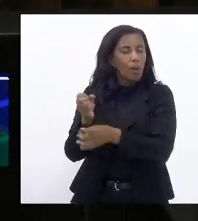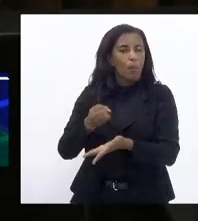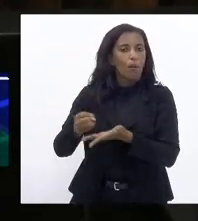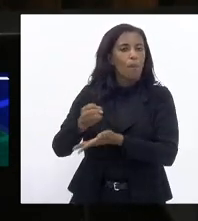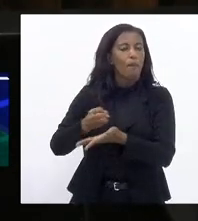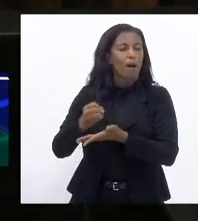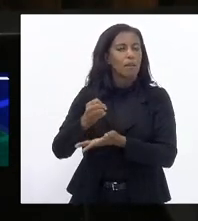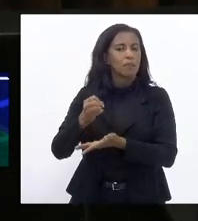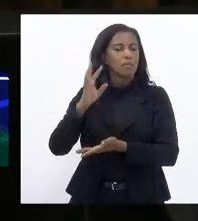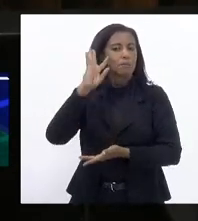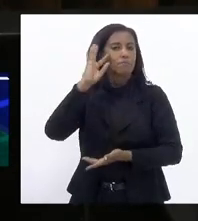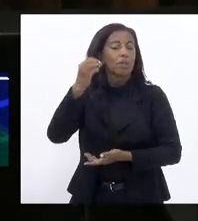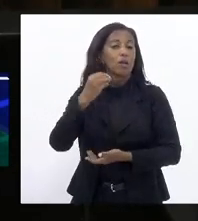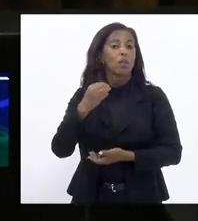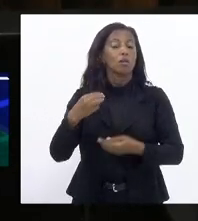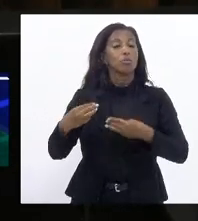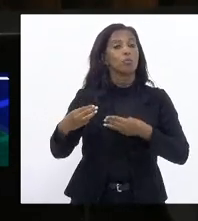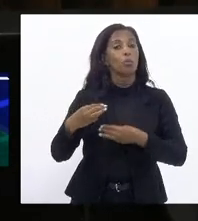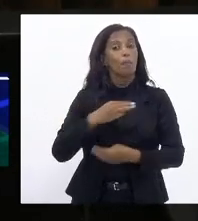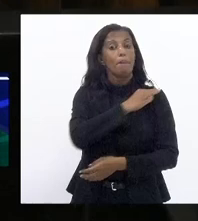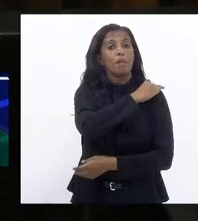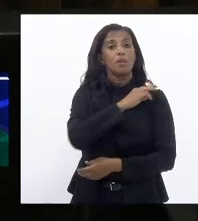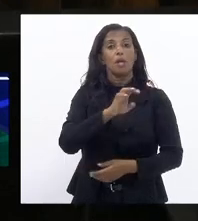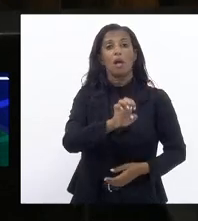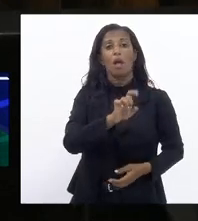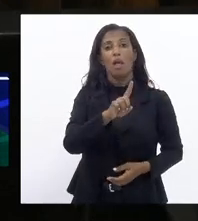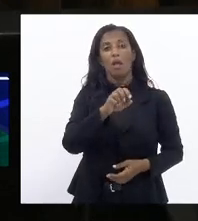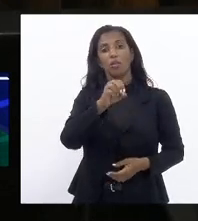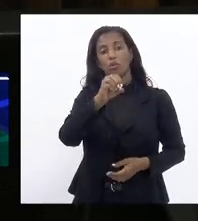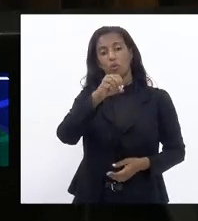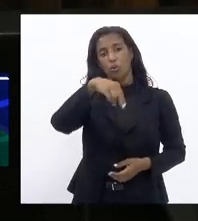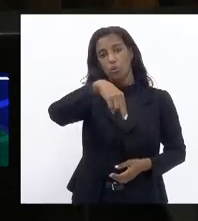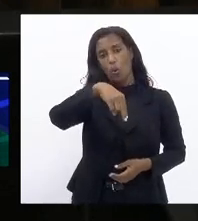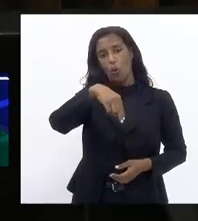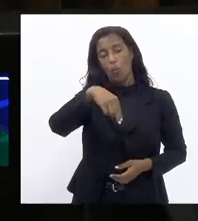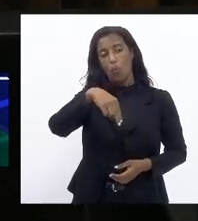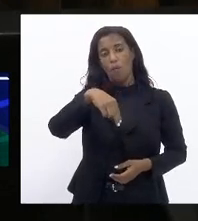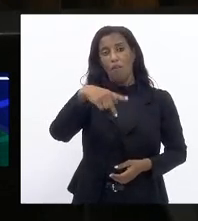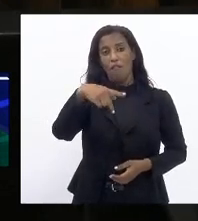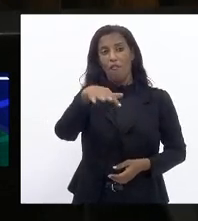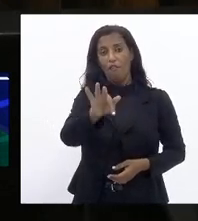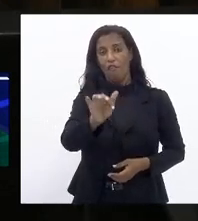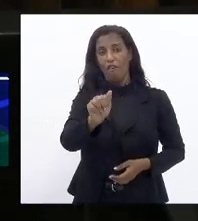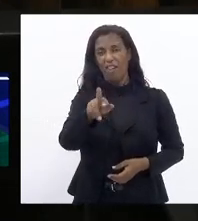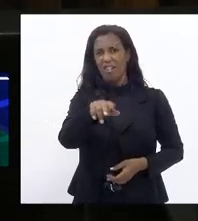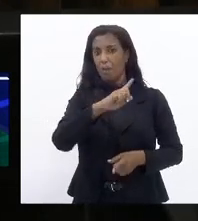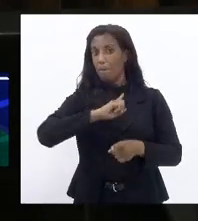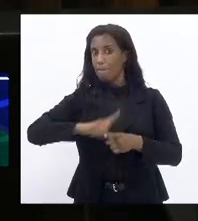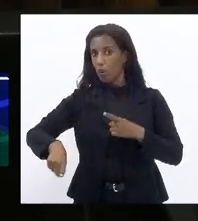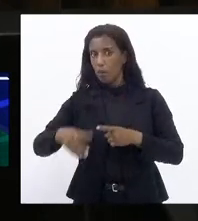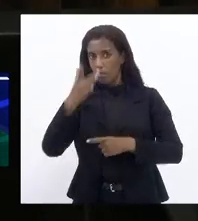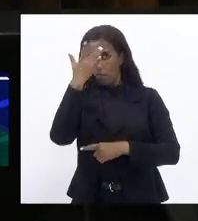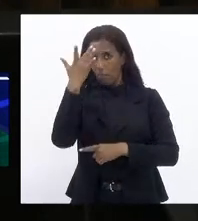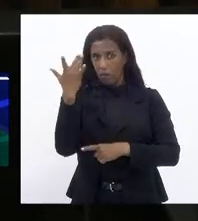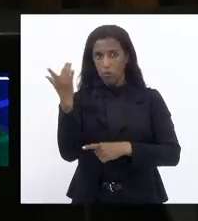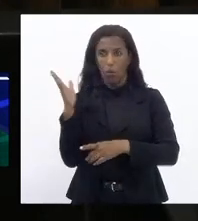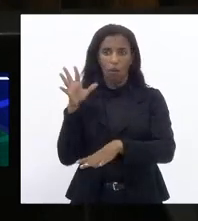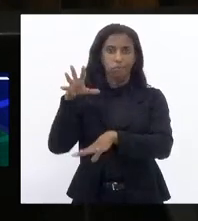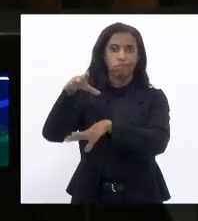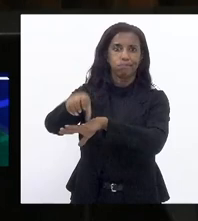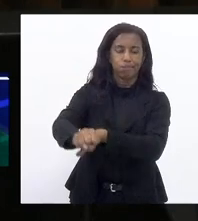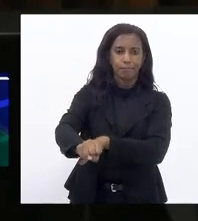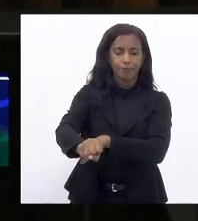decisão do ministro Edson Fachin, que proibiu uma reintegração de posse que estava